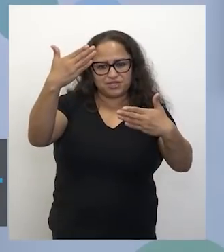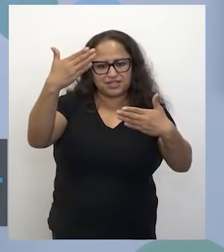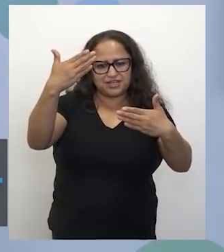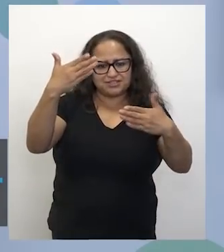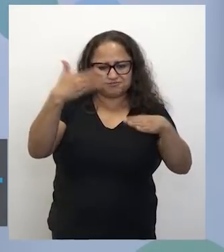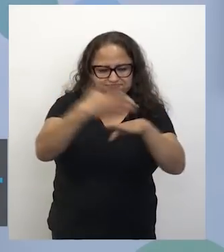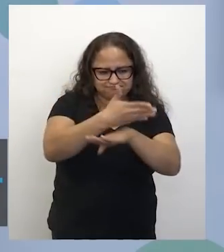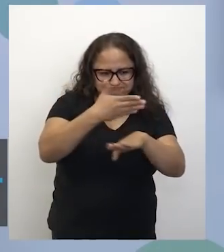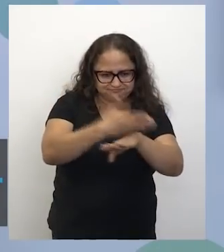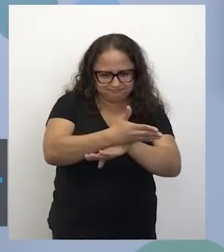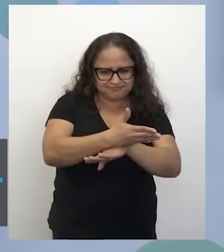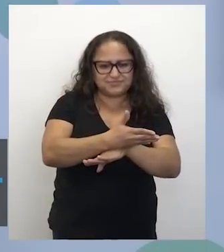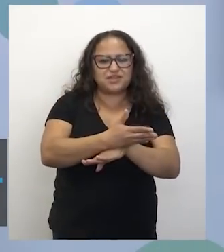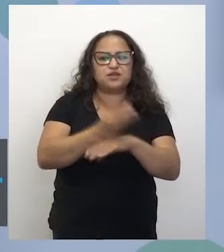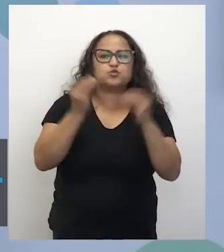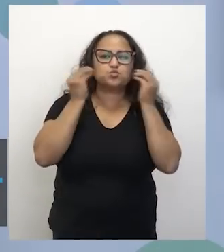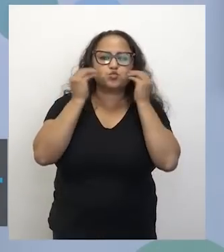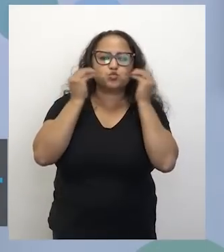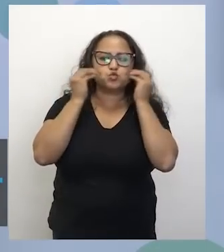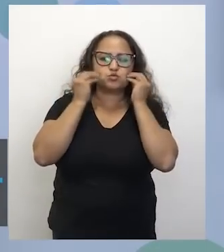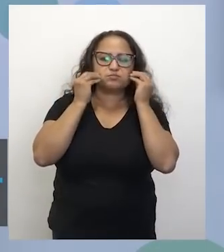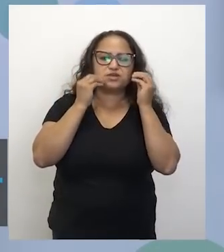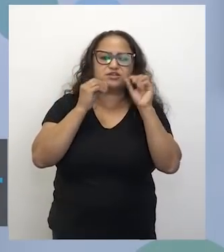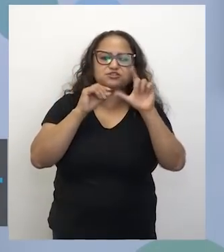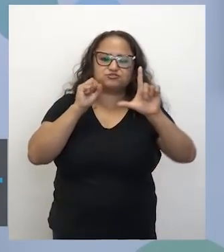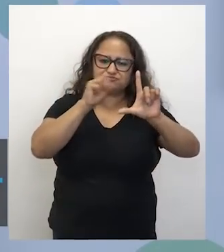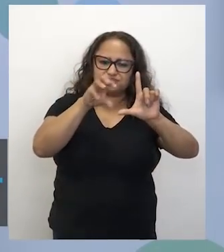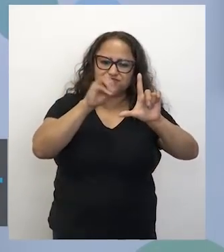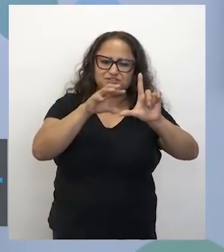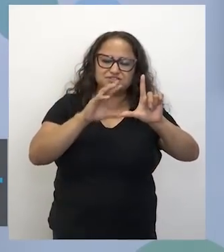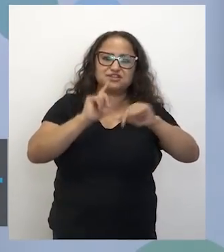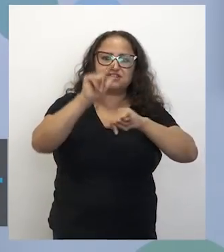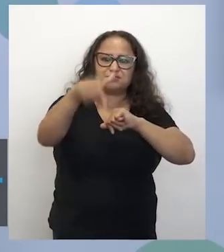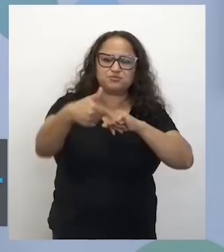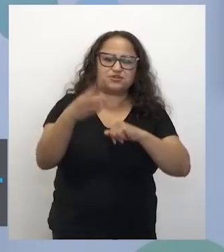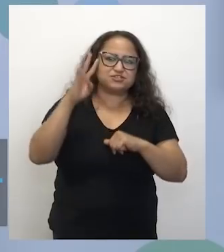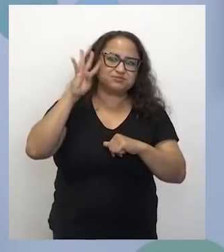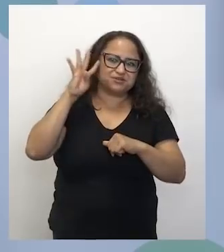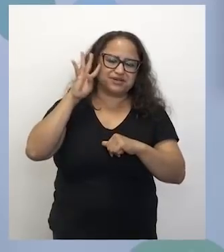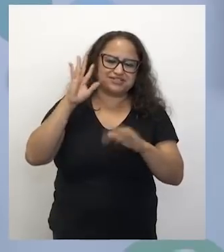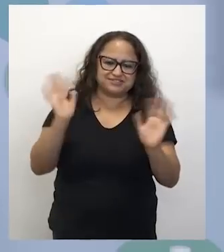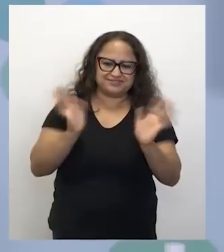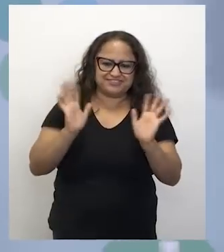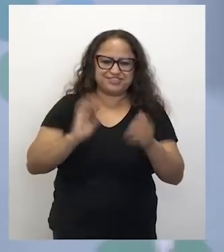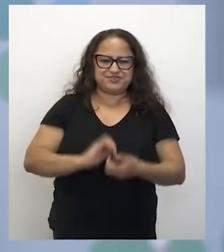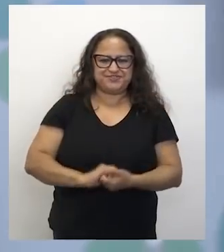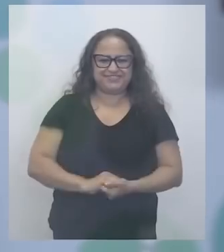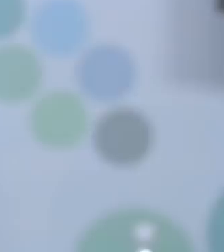presença, um grande beijo, não deixe de nos avaliar e até quarta-feira que vem. Tchau, tchau.